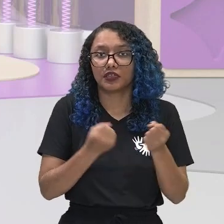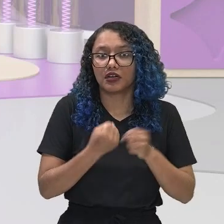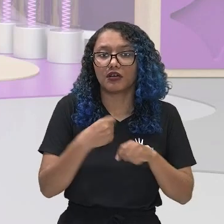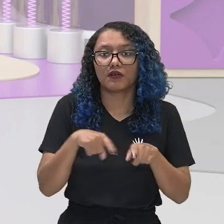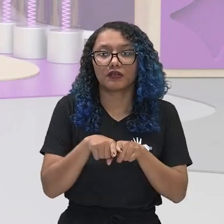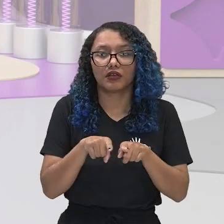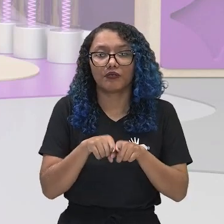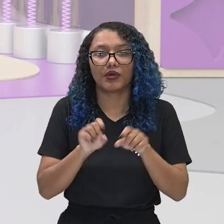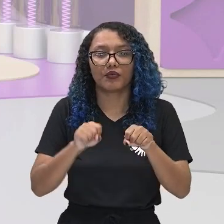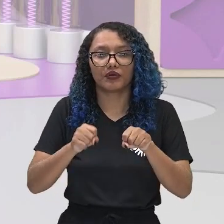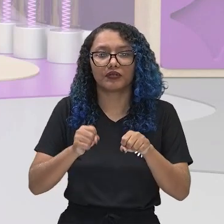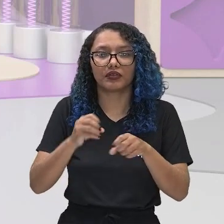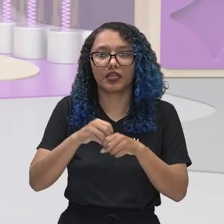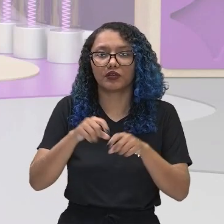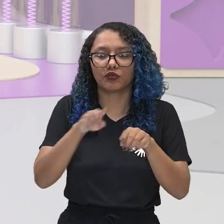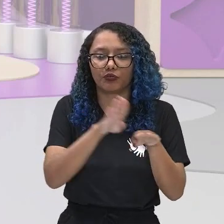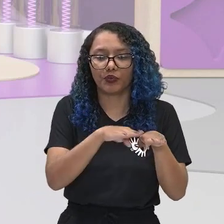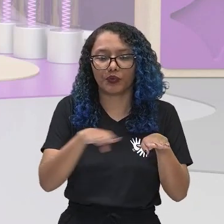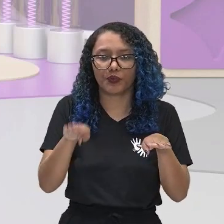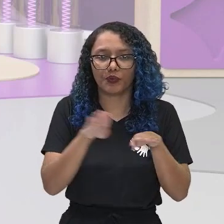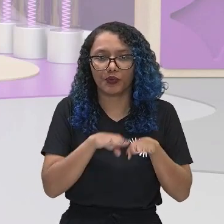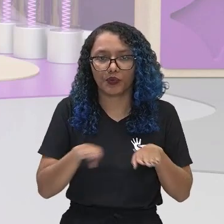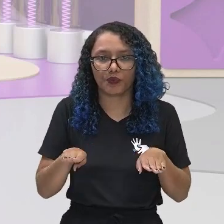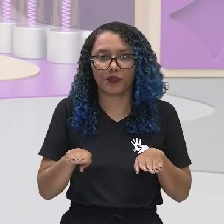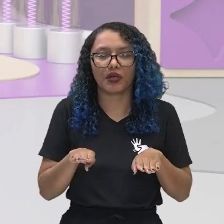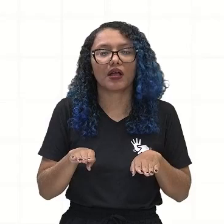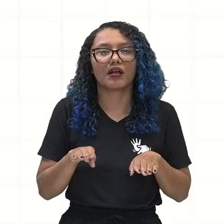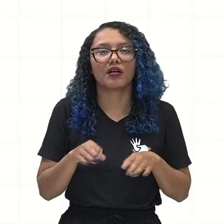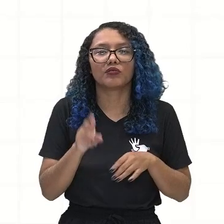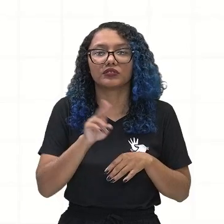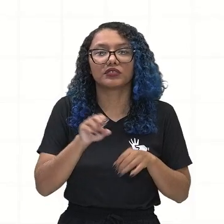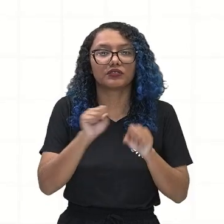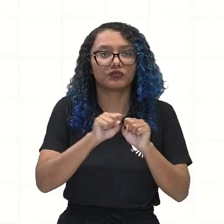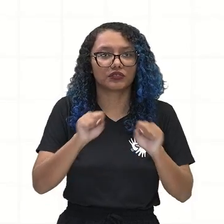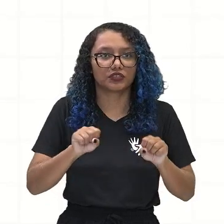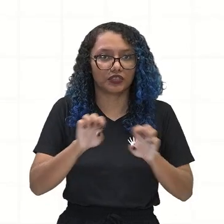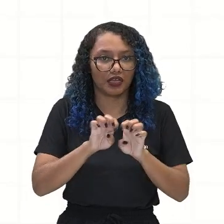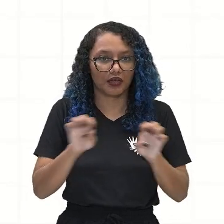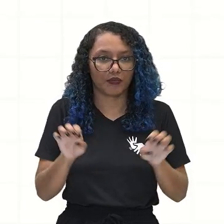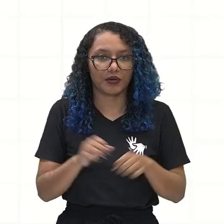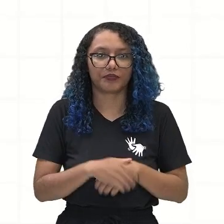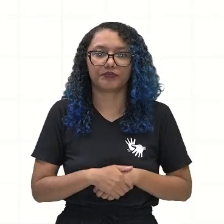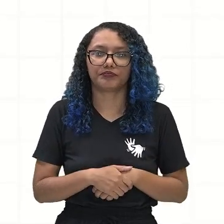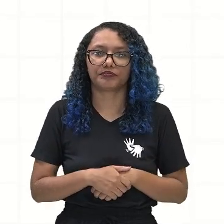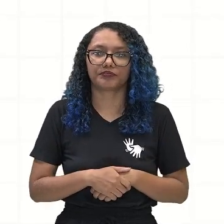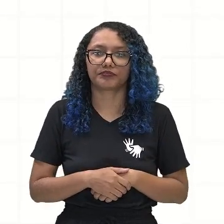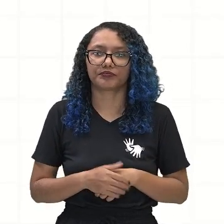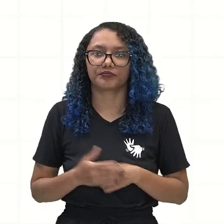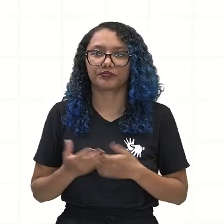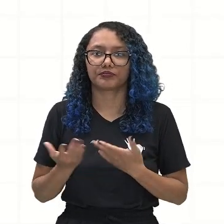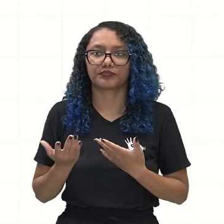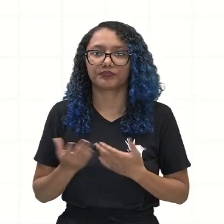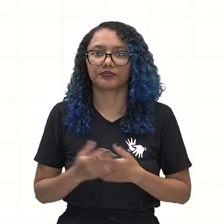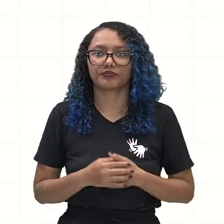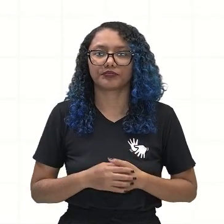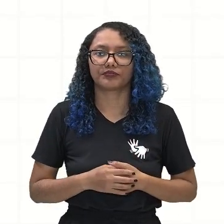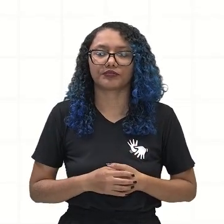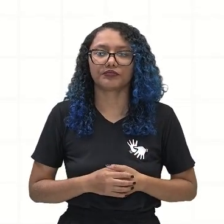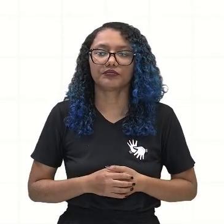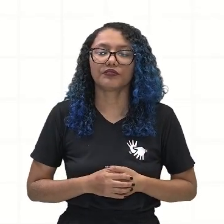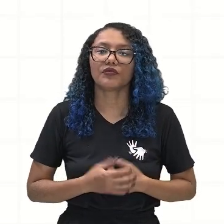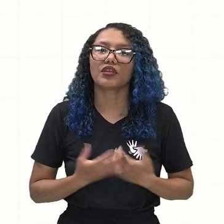motocicletas no estacionamento. Então, vamos ver essa situação, pessoal. Olha só o que aqui nós temos. Em um estacionamento